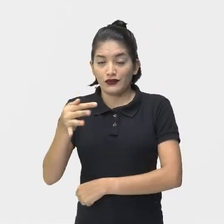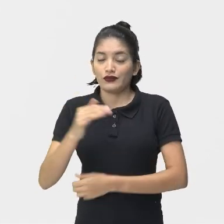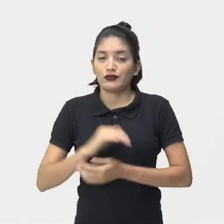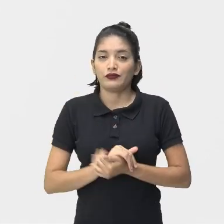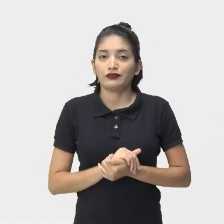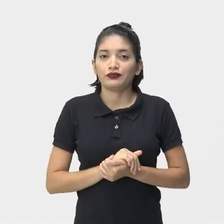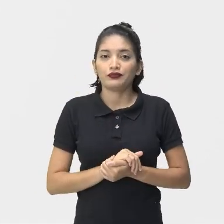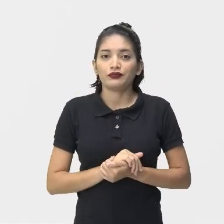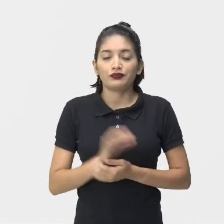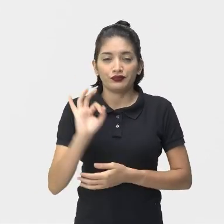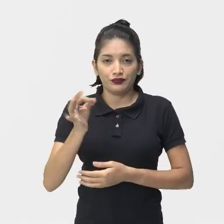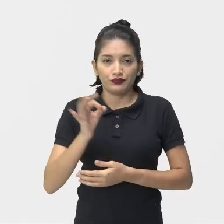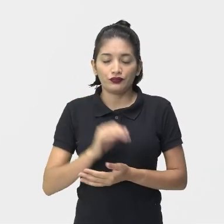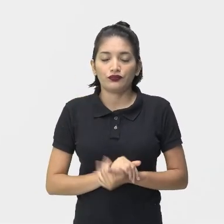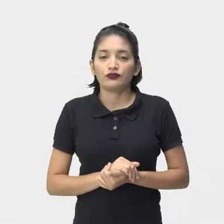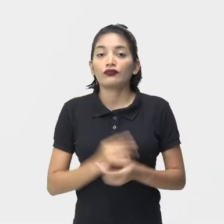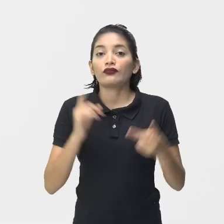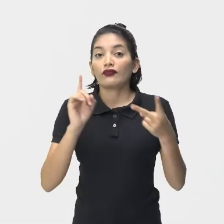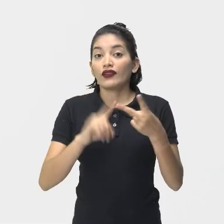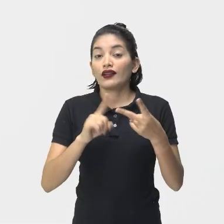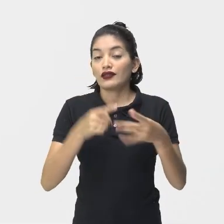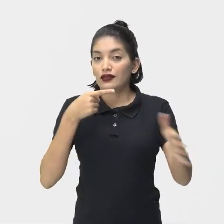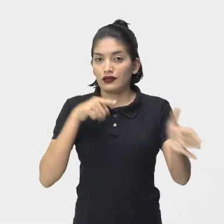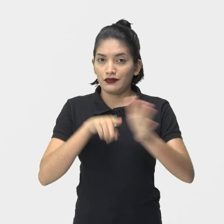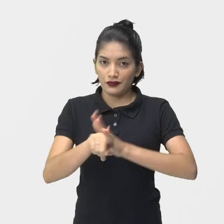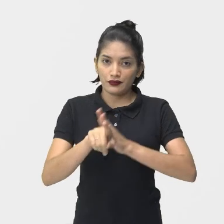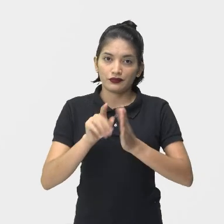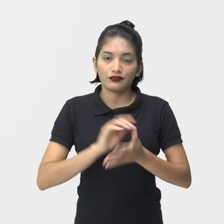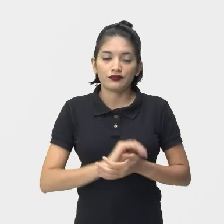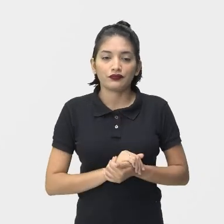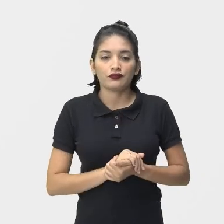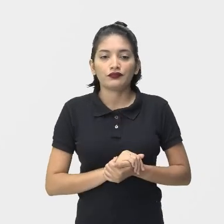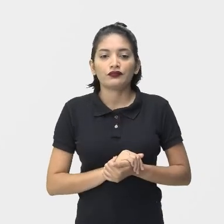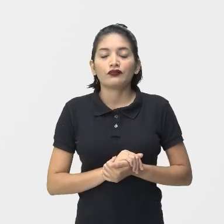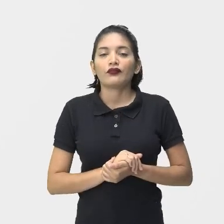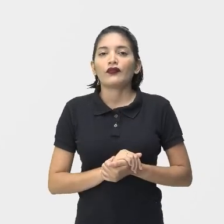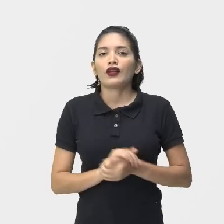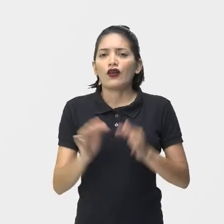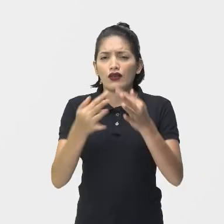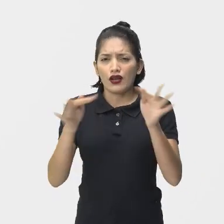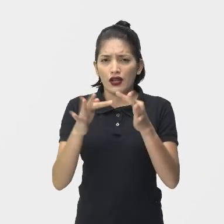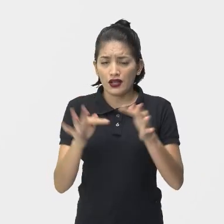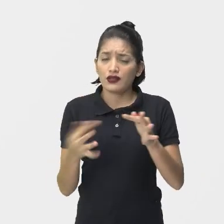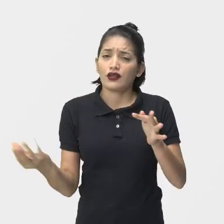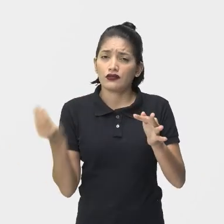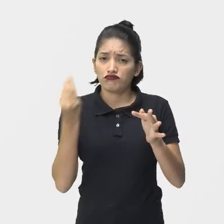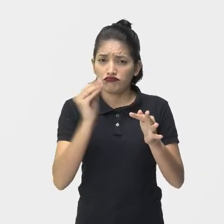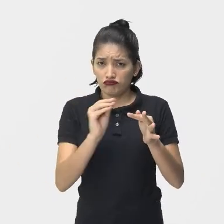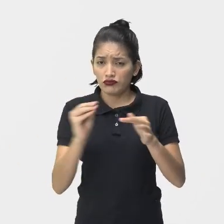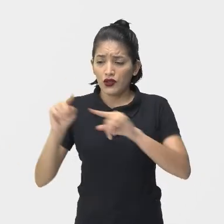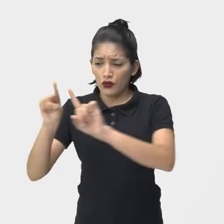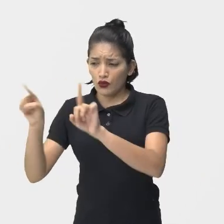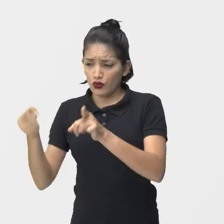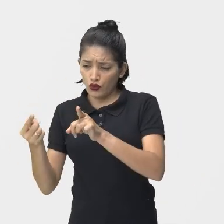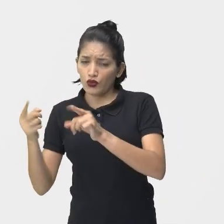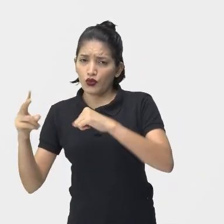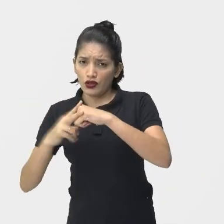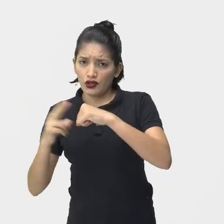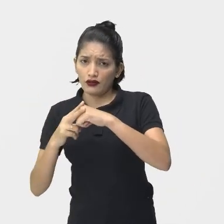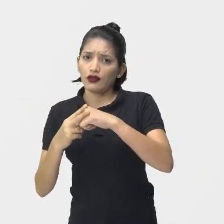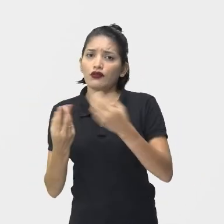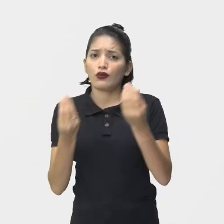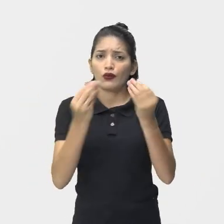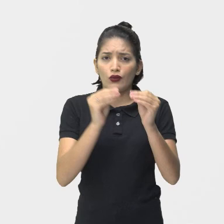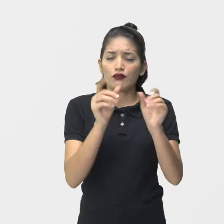certo? Na nossa questão 2, nós tínhamos complete as frases usando os verbos entre parênteses, conjugando-os